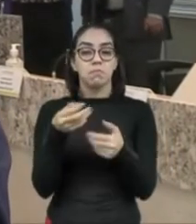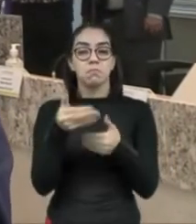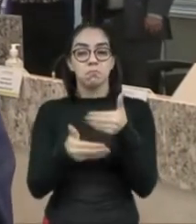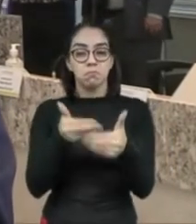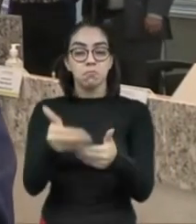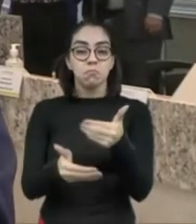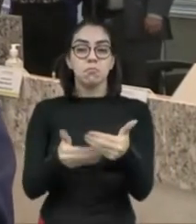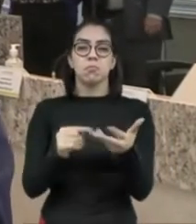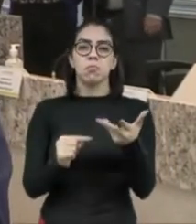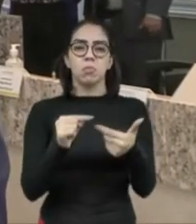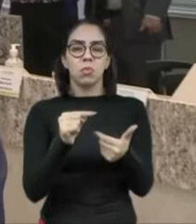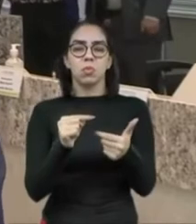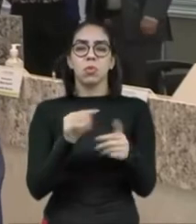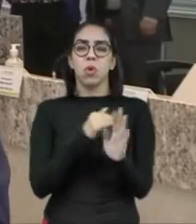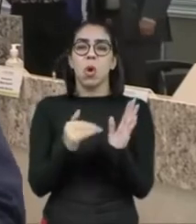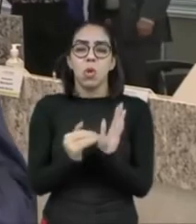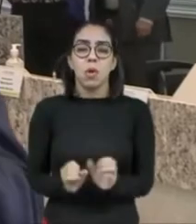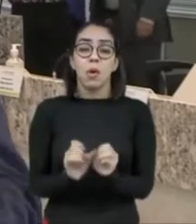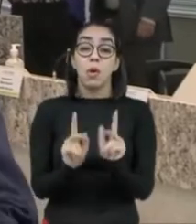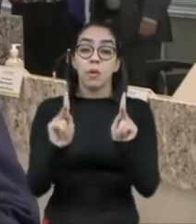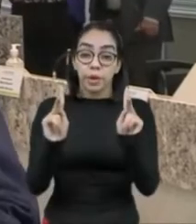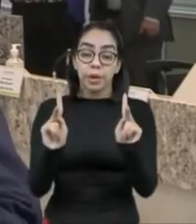serviços, funcionando adequadamente,